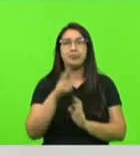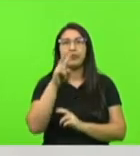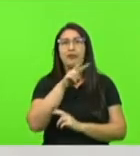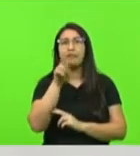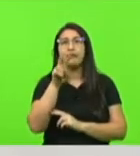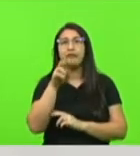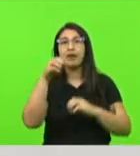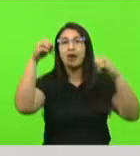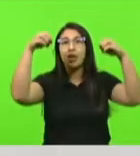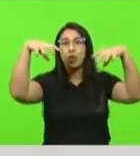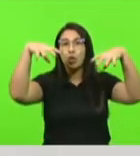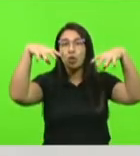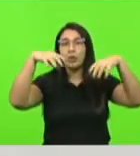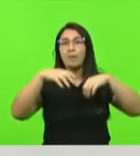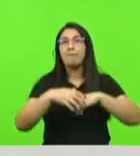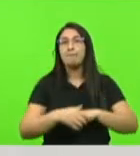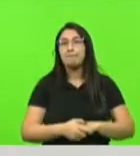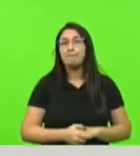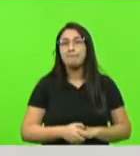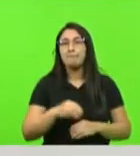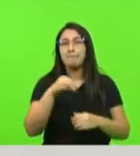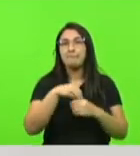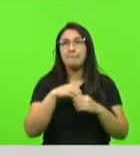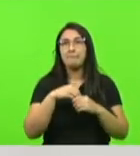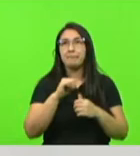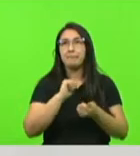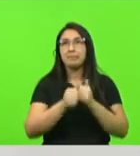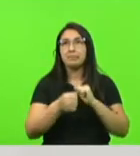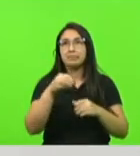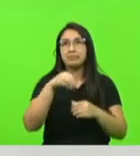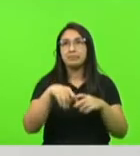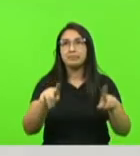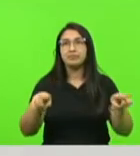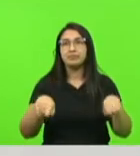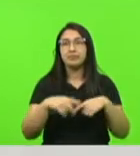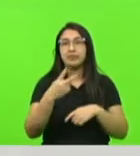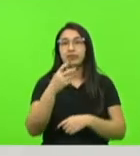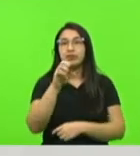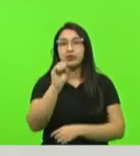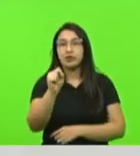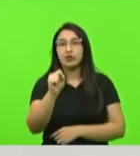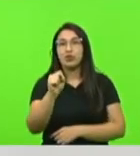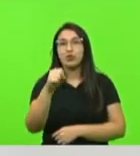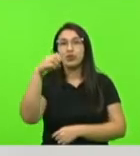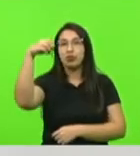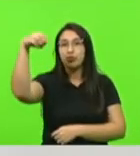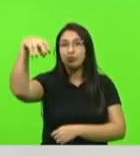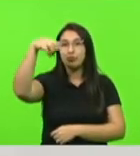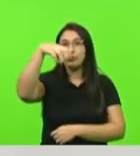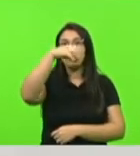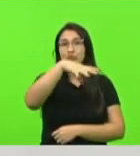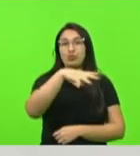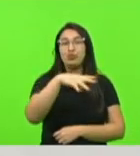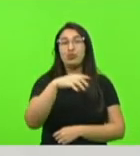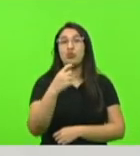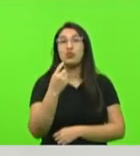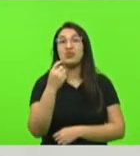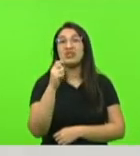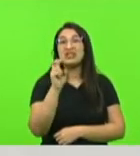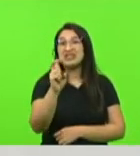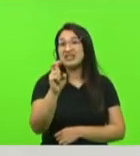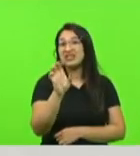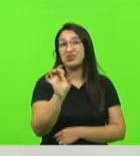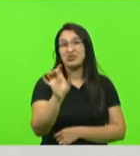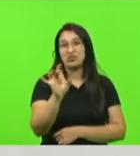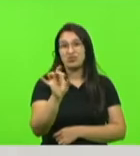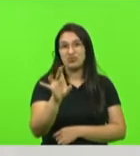deputados, do ginásio. São 28 lâmpadas, só funcionam 5. São 28